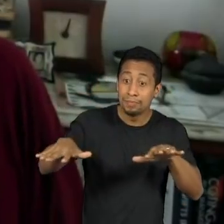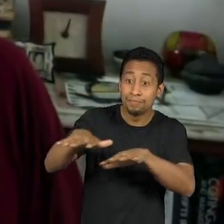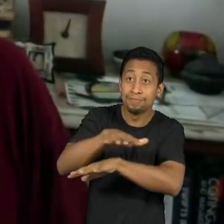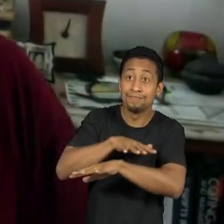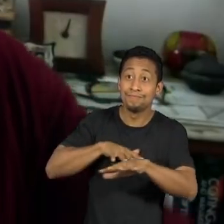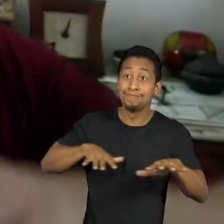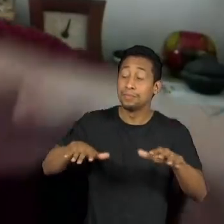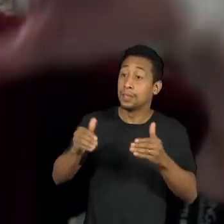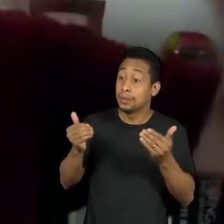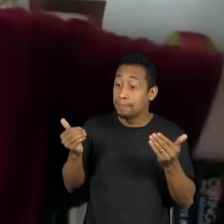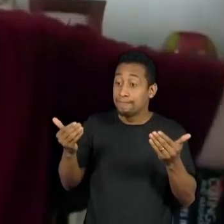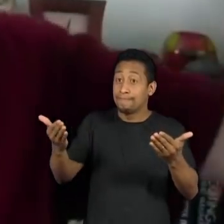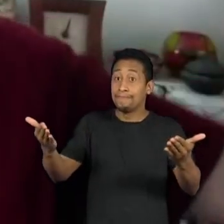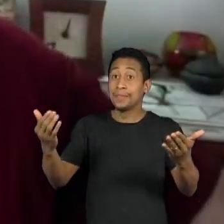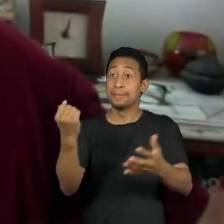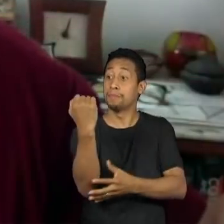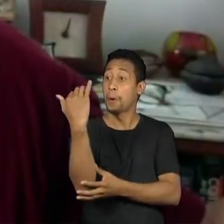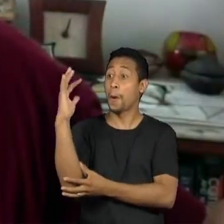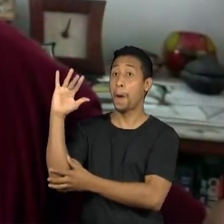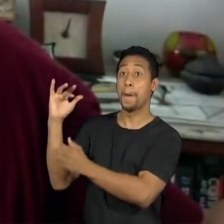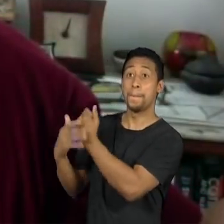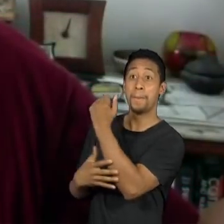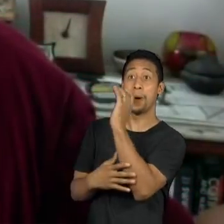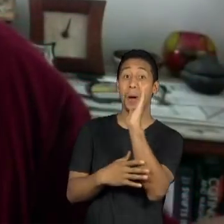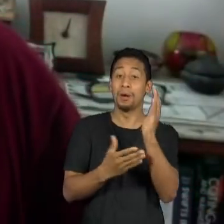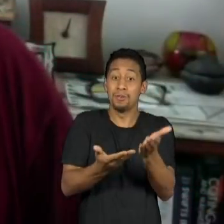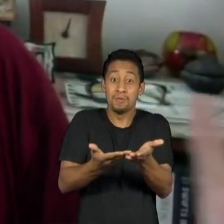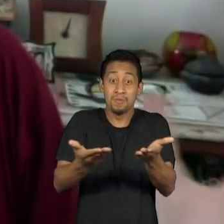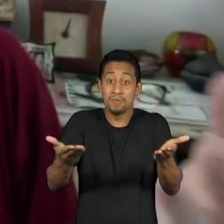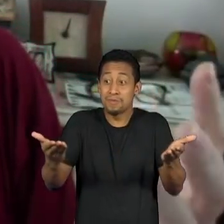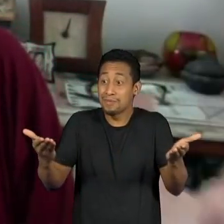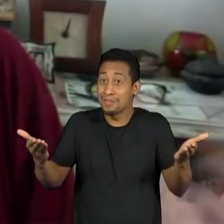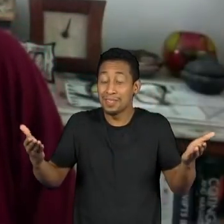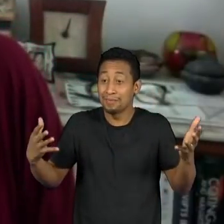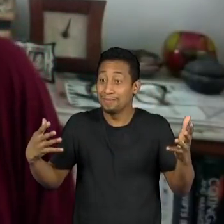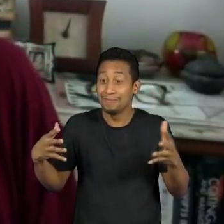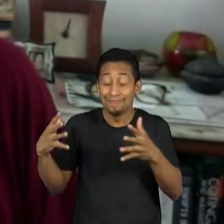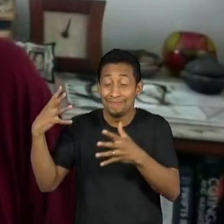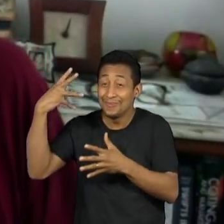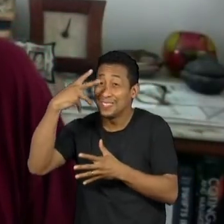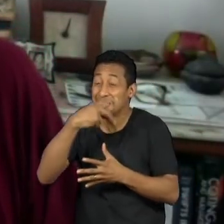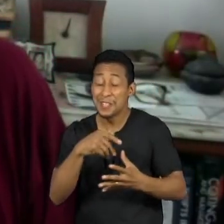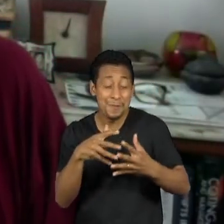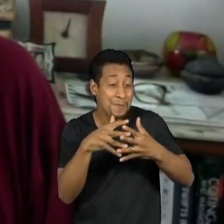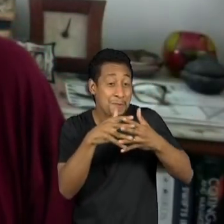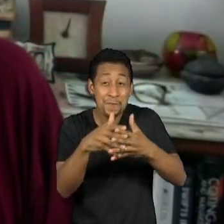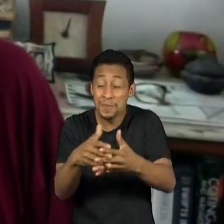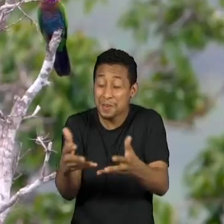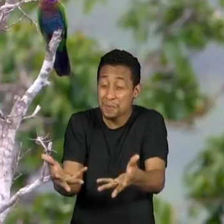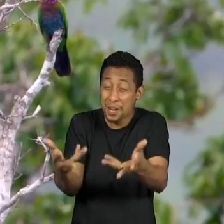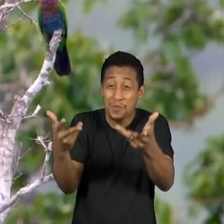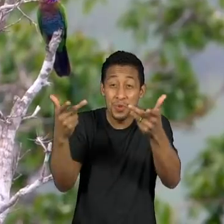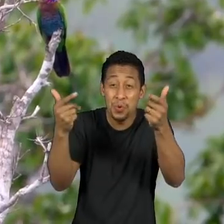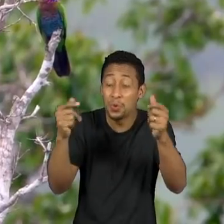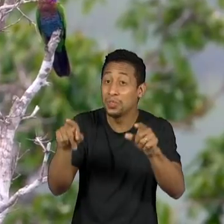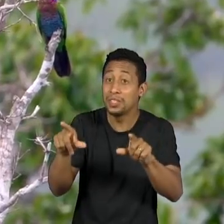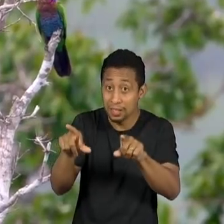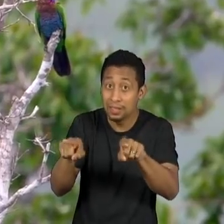nosso lugarzinho nesse universo super complexo, super lindo e maravilhoso e cheio de